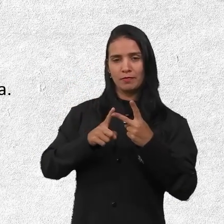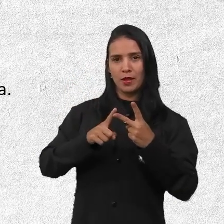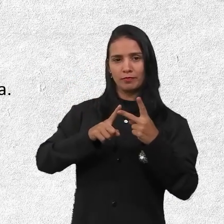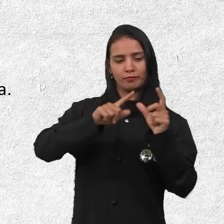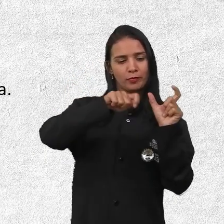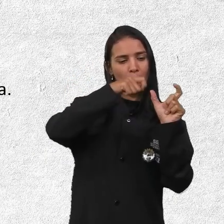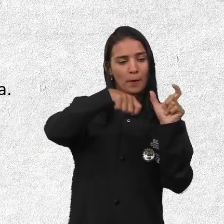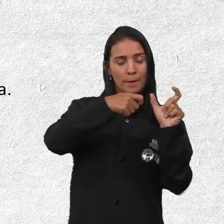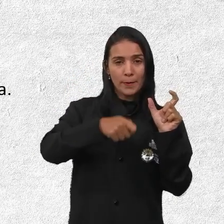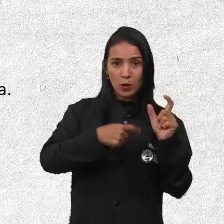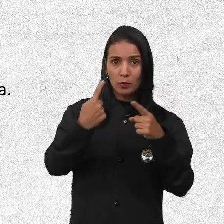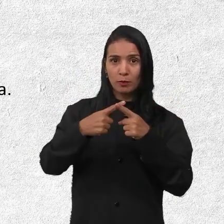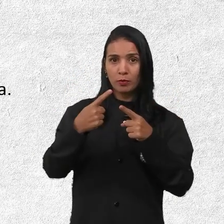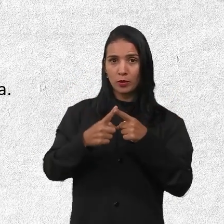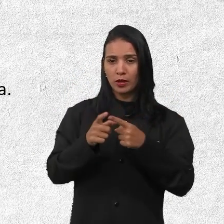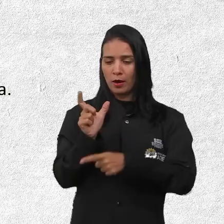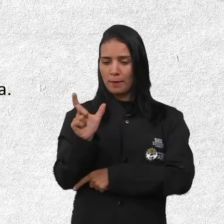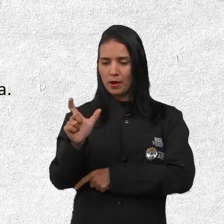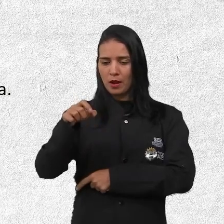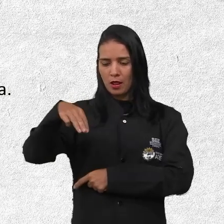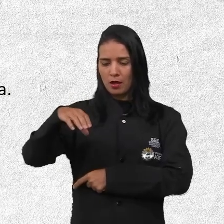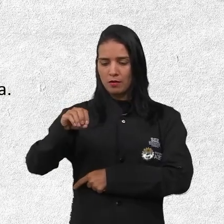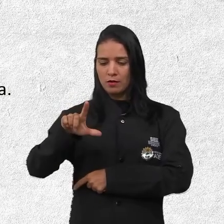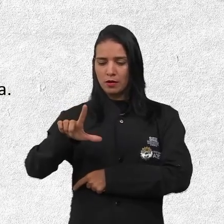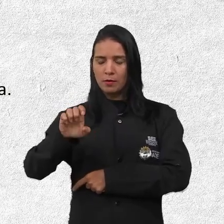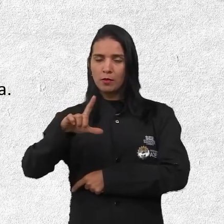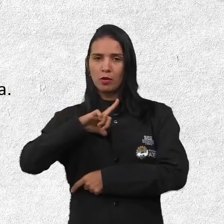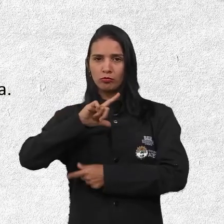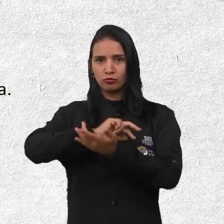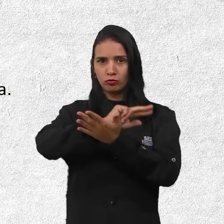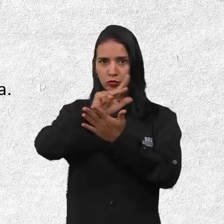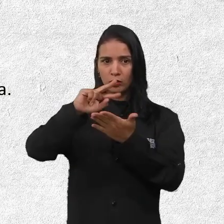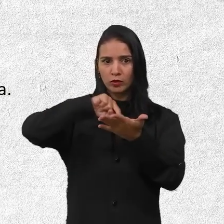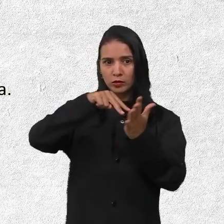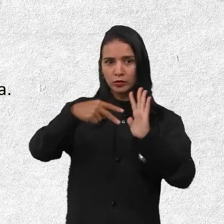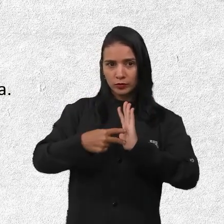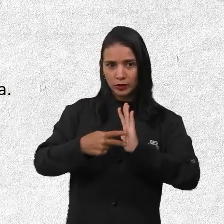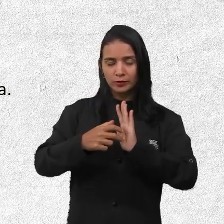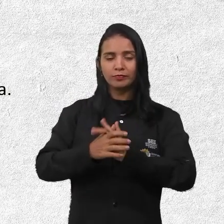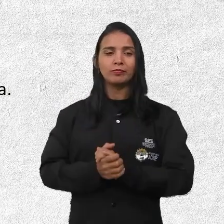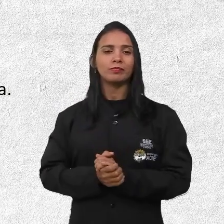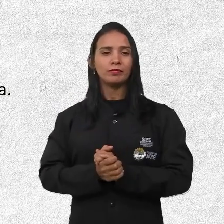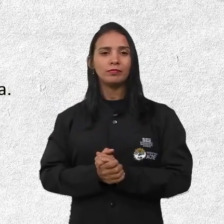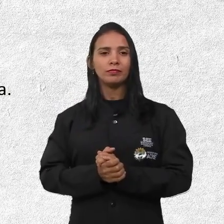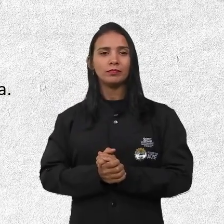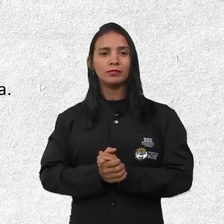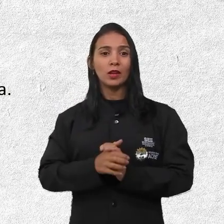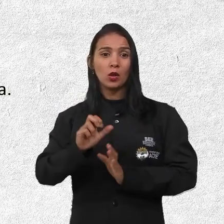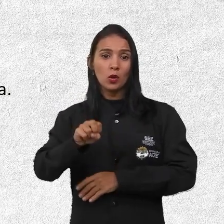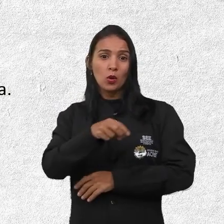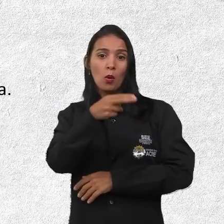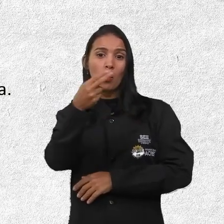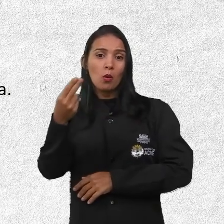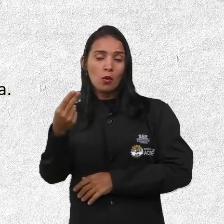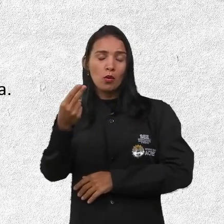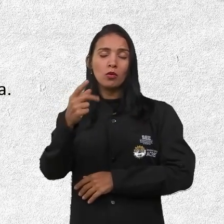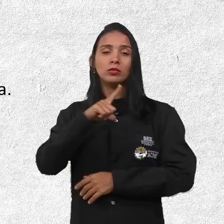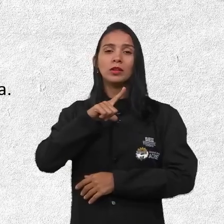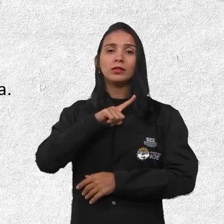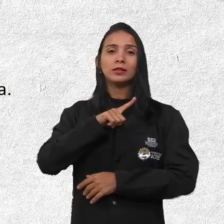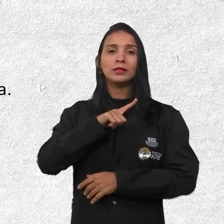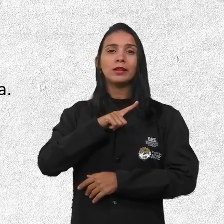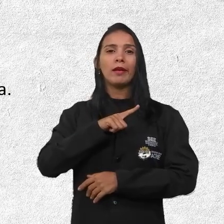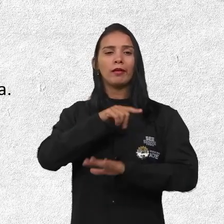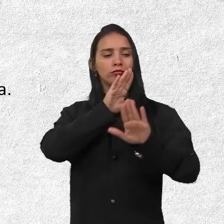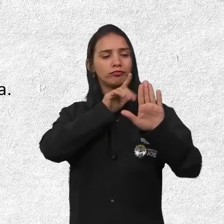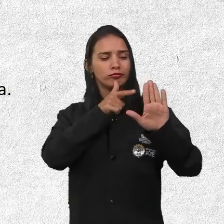mais de um significado. E ironia, pois a professora finge levar a expressão ao pé da